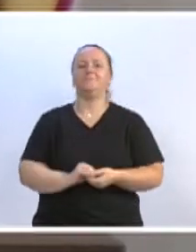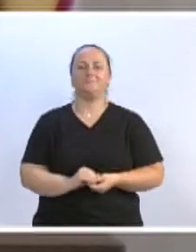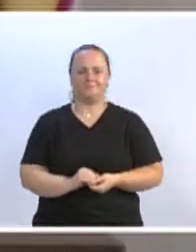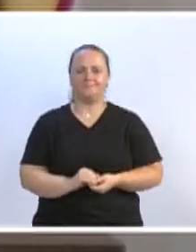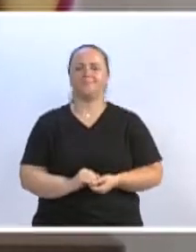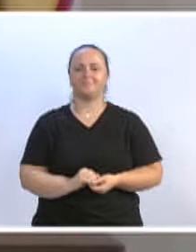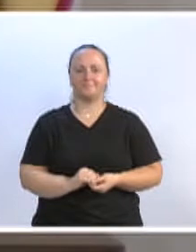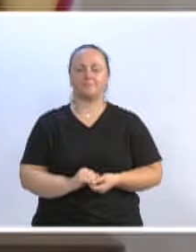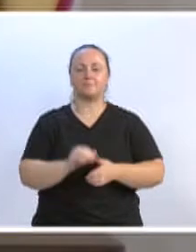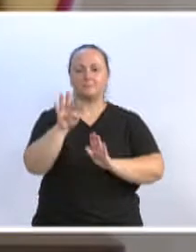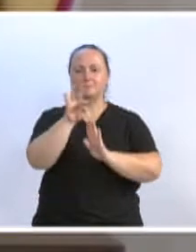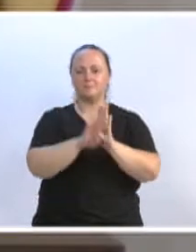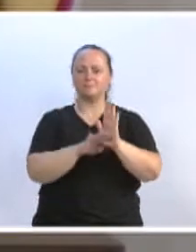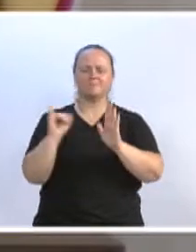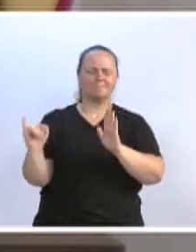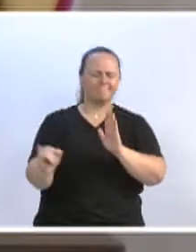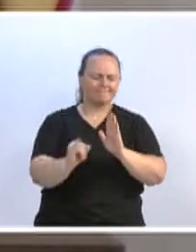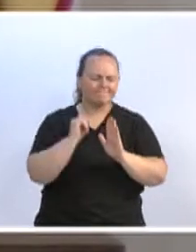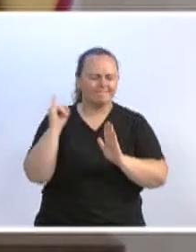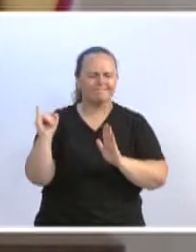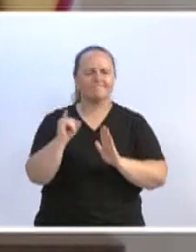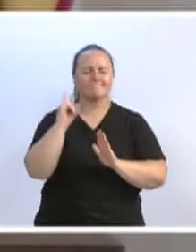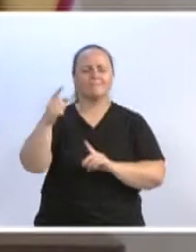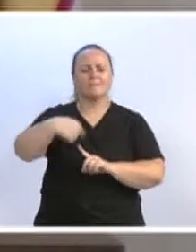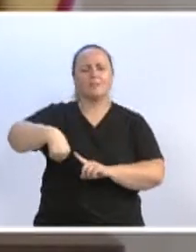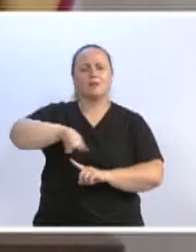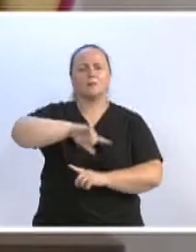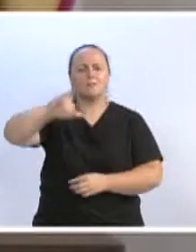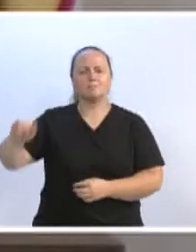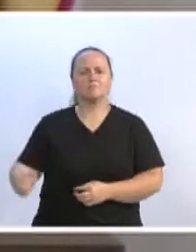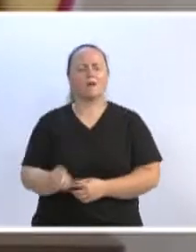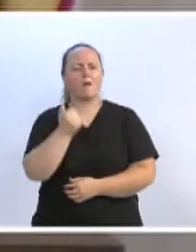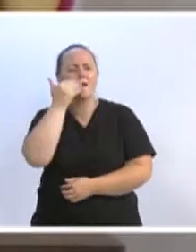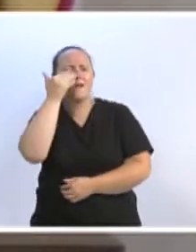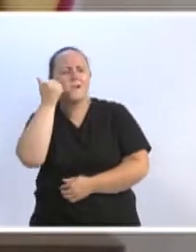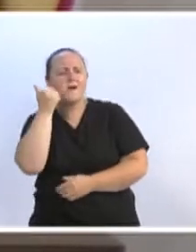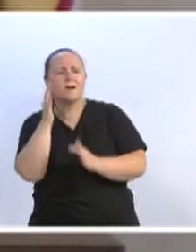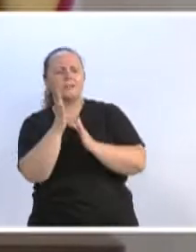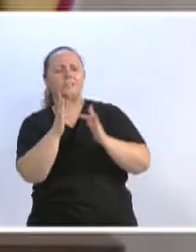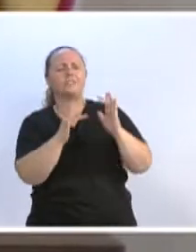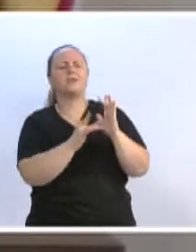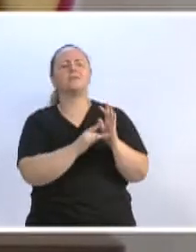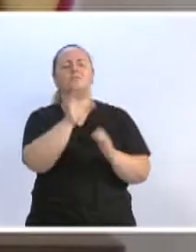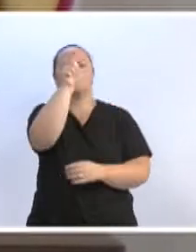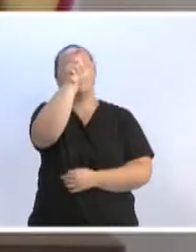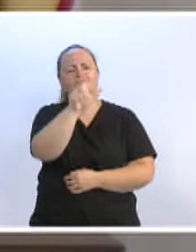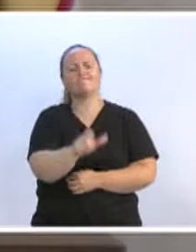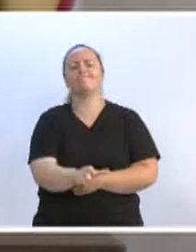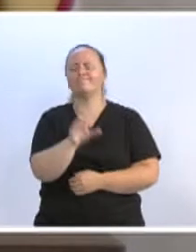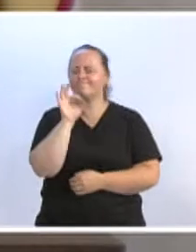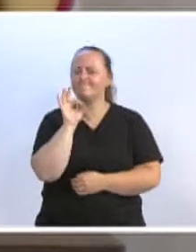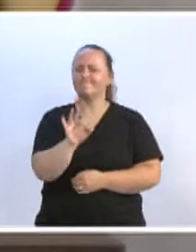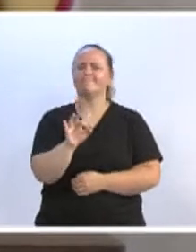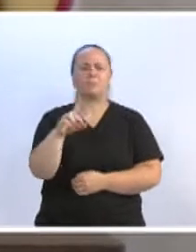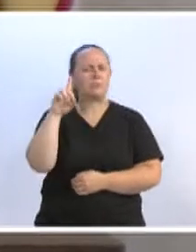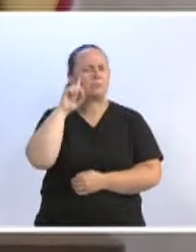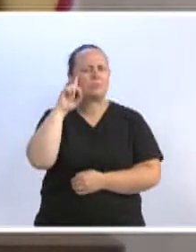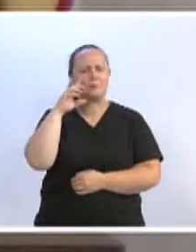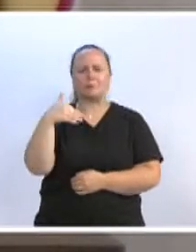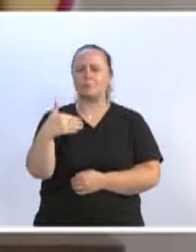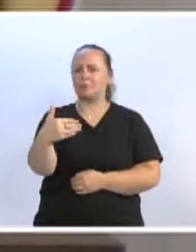grande mensagem que eu acredito que se extrai da vida de Jesus Cristo, que nós temos, né, que levar todos os